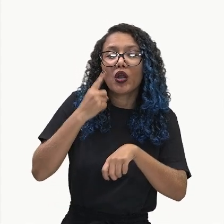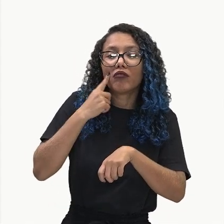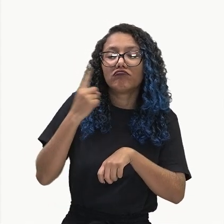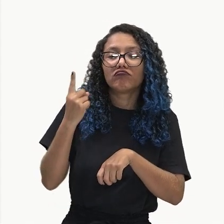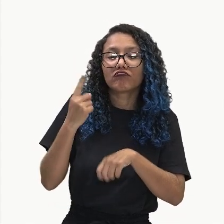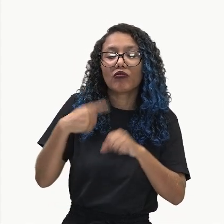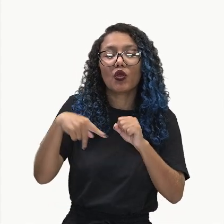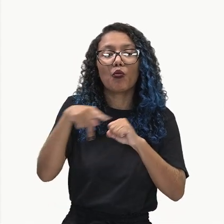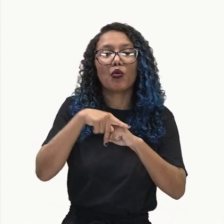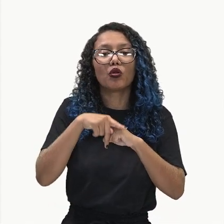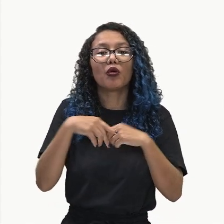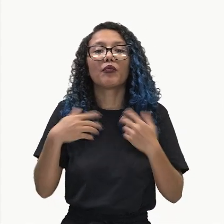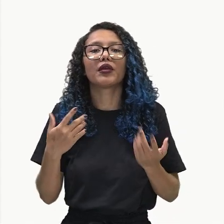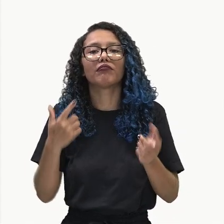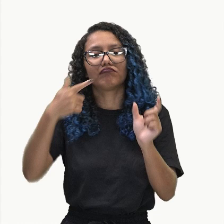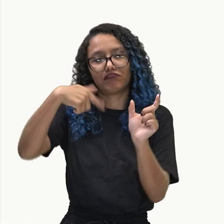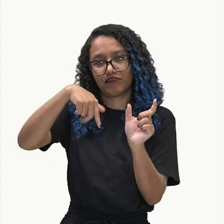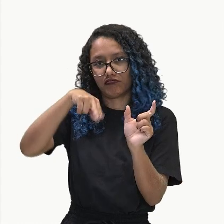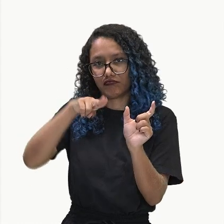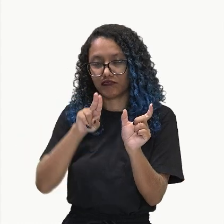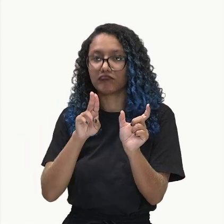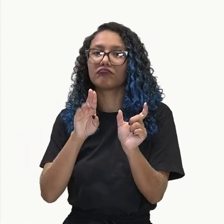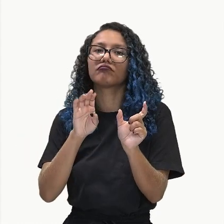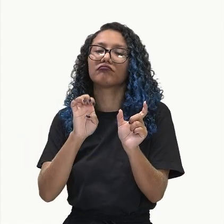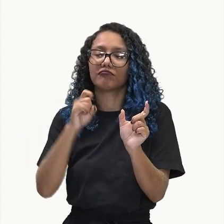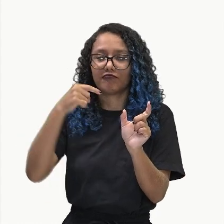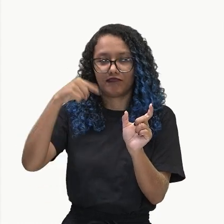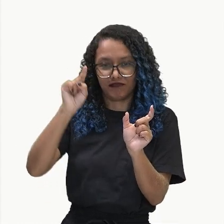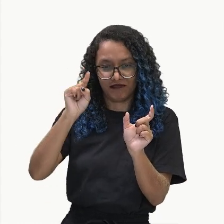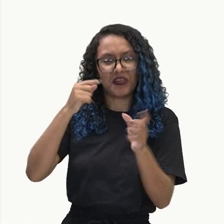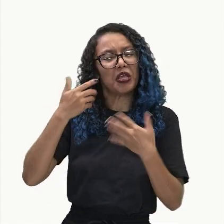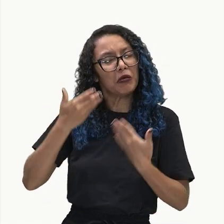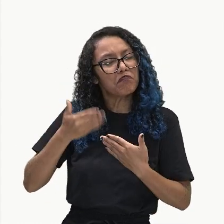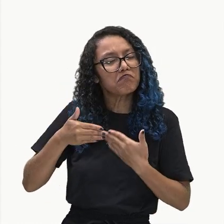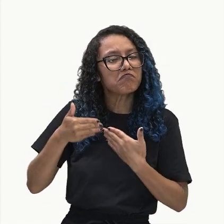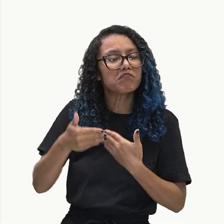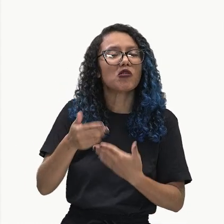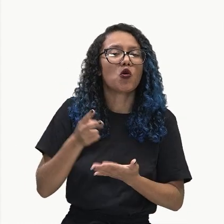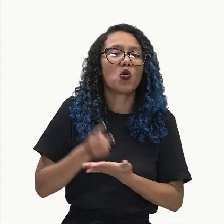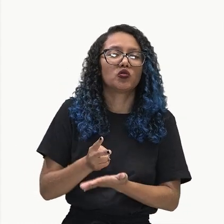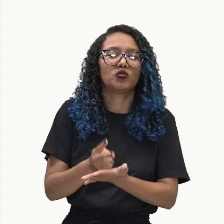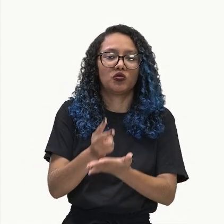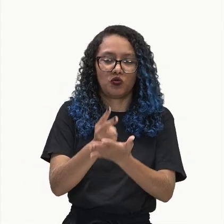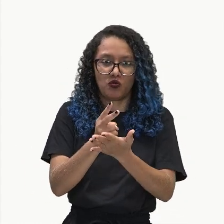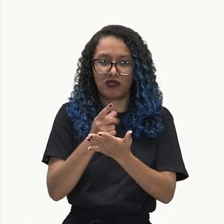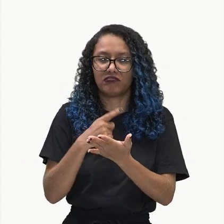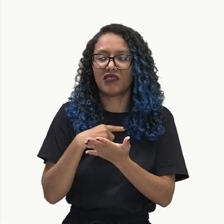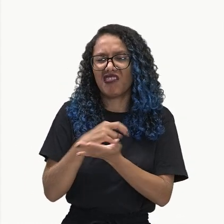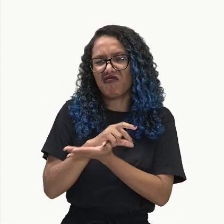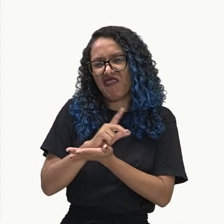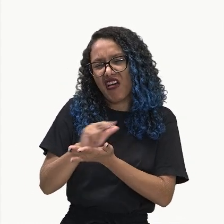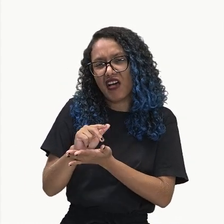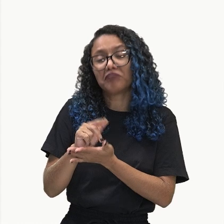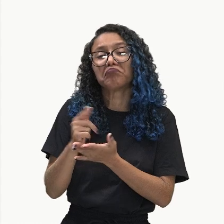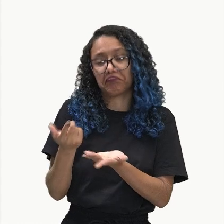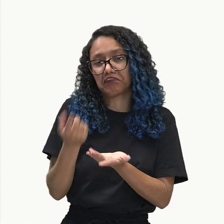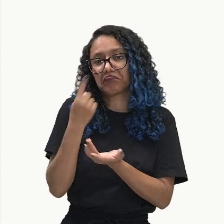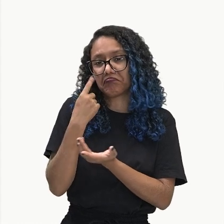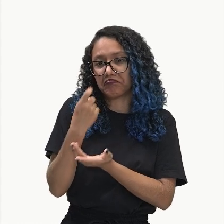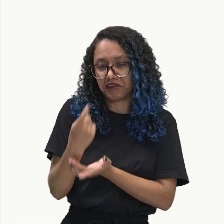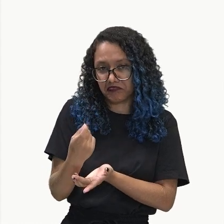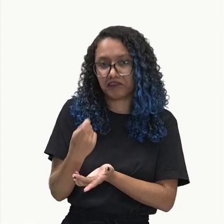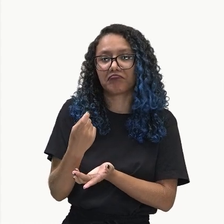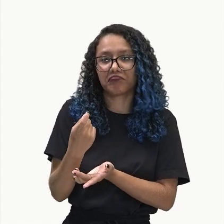pronome utilizado? Que. E aí por diante, né, pessoal? É bem interessante, né, fazer